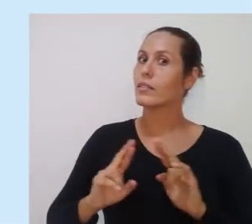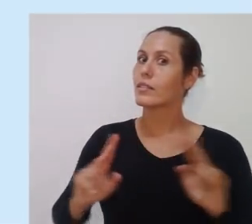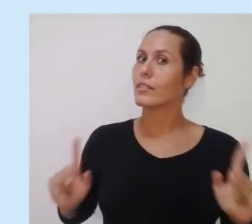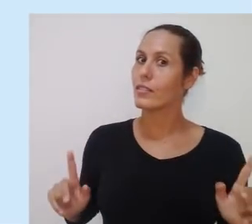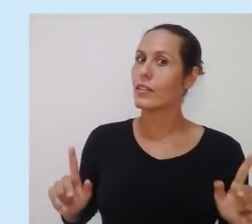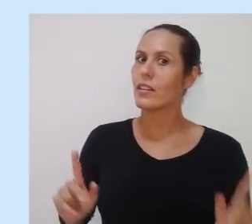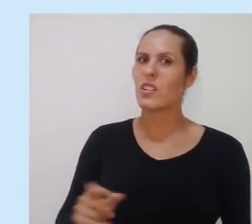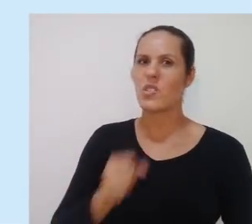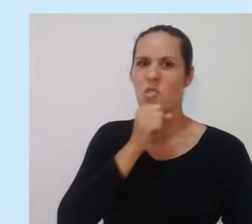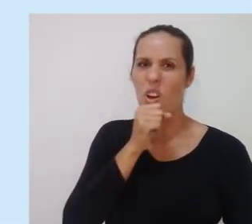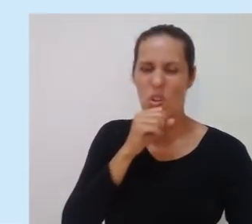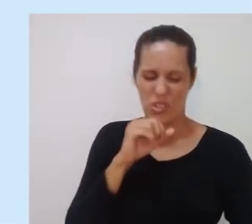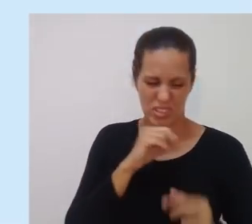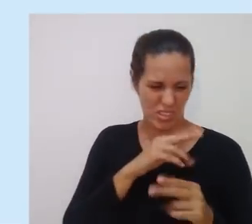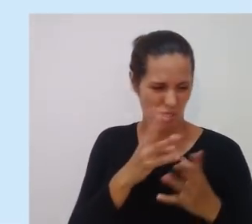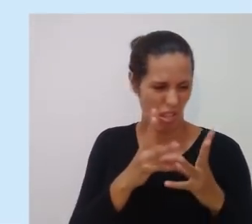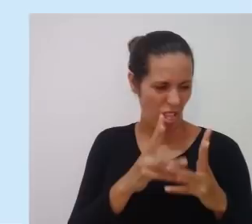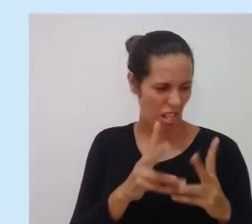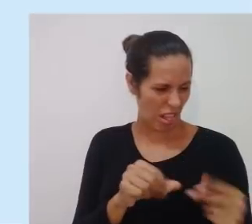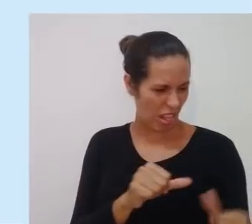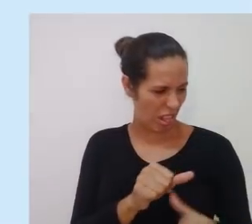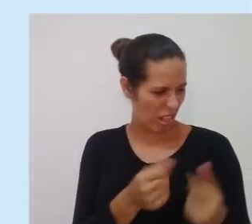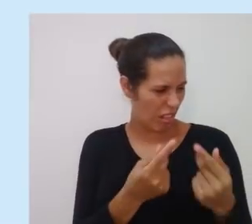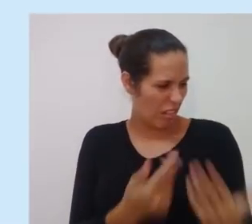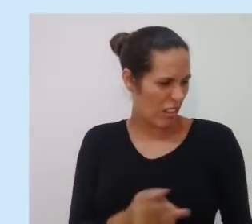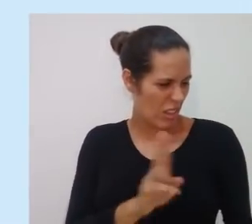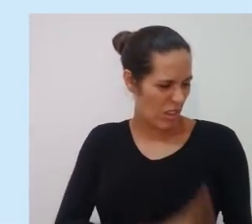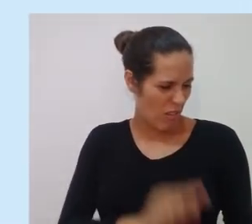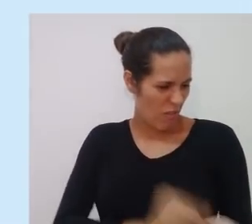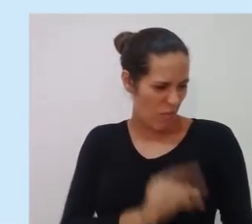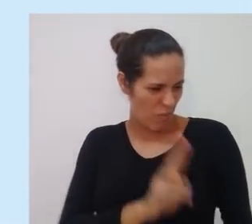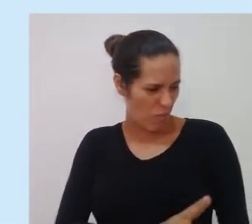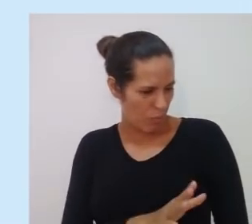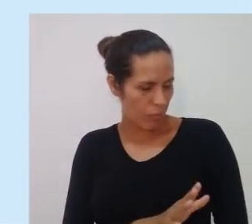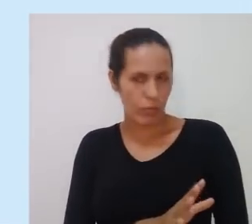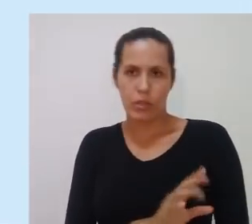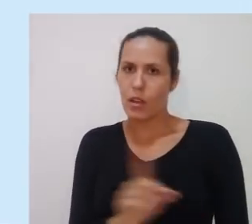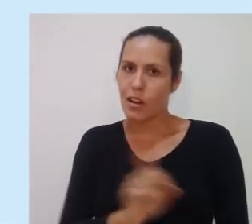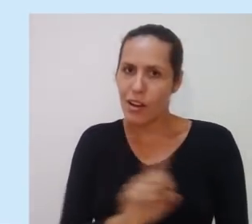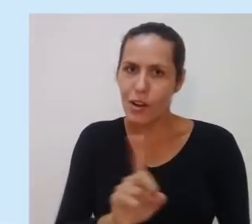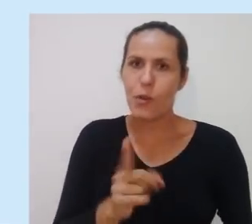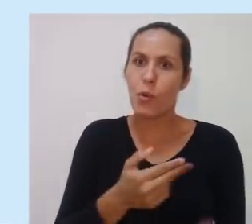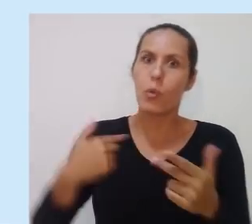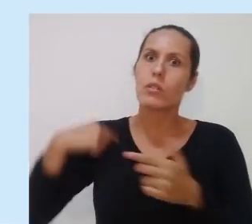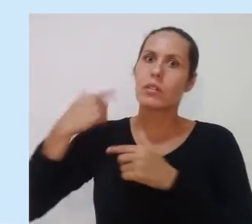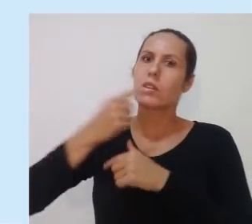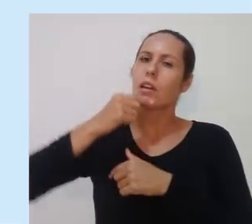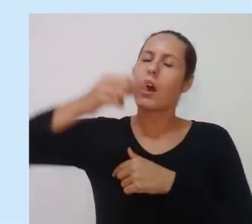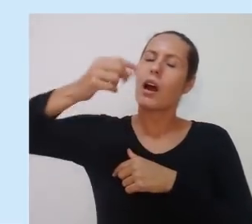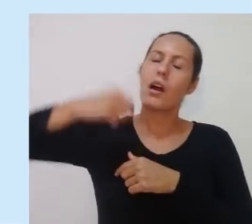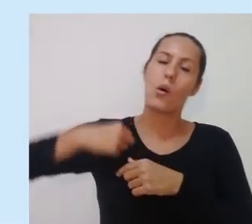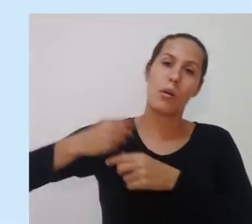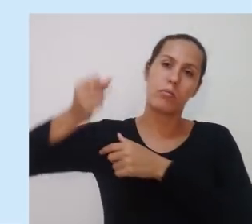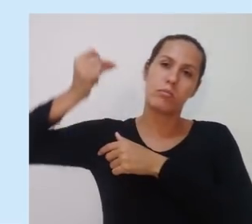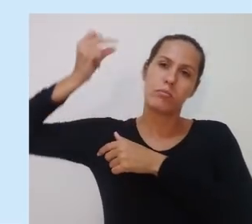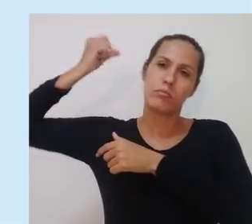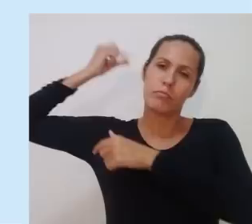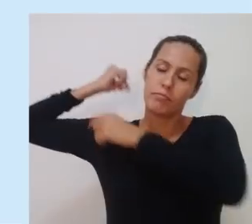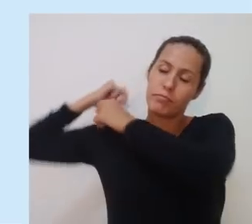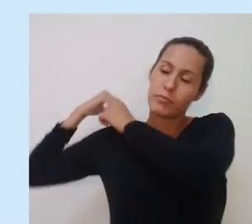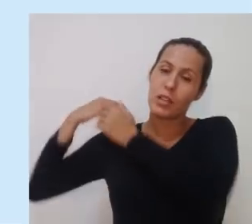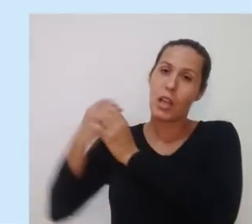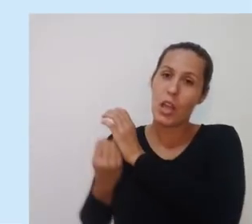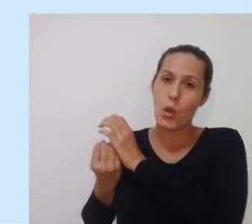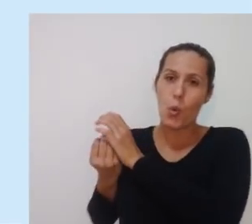antiga. Veja que há diferença, hein? Não é uma coisa ultrapassada, não é uma coisa que caiu em desuso. É uma coisa